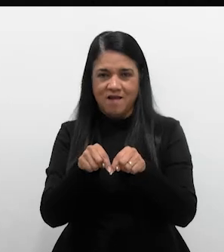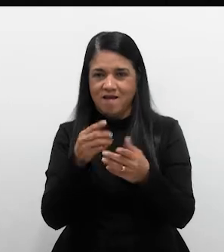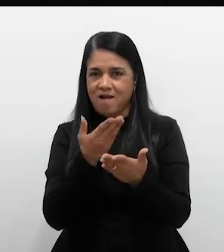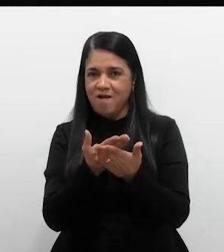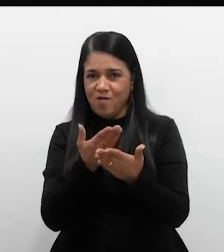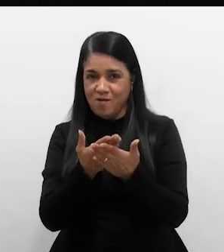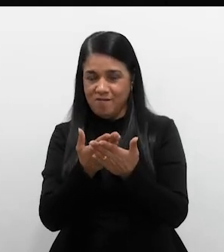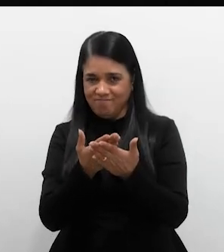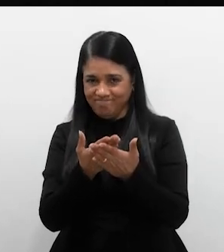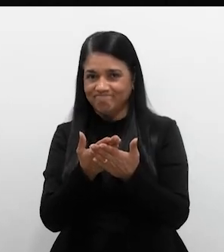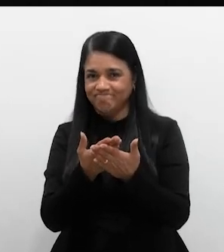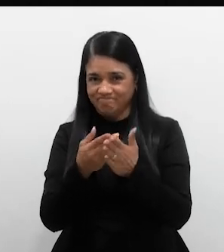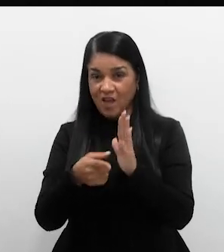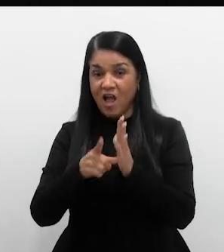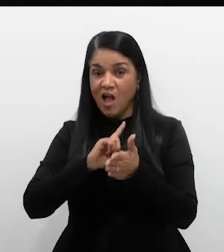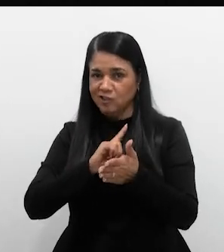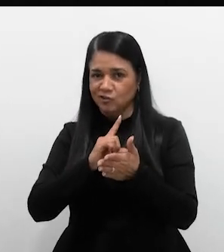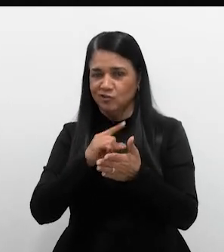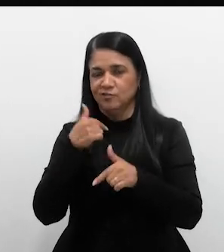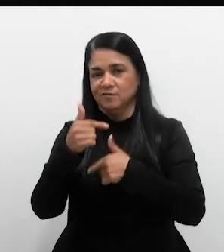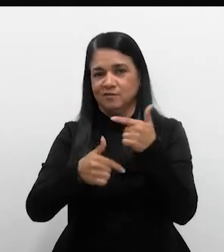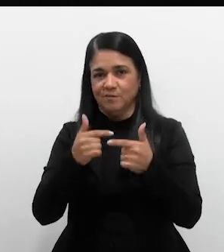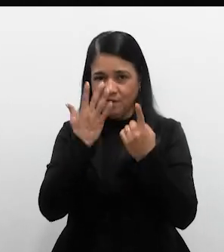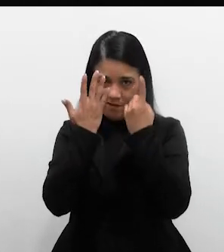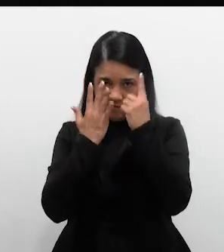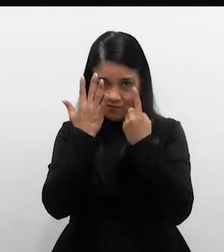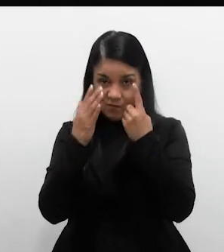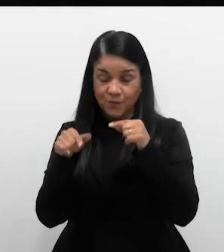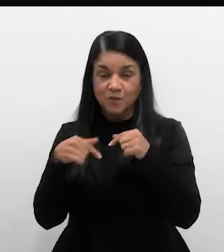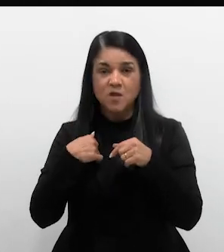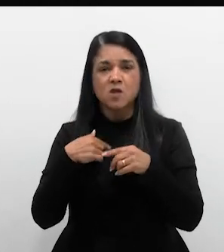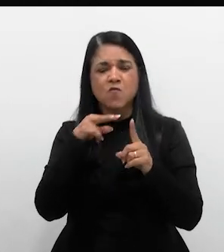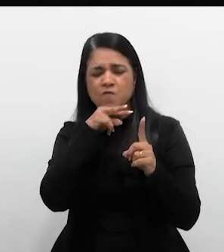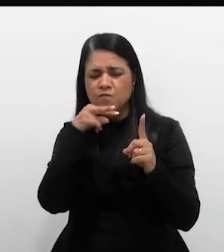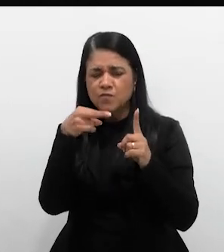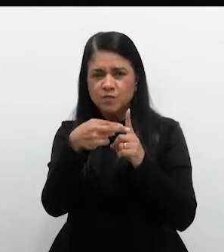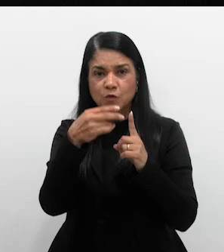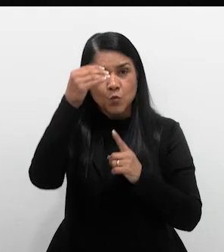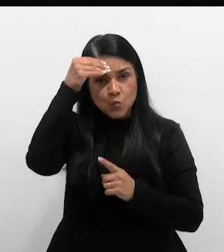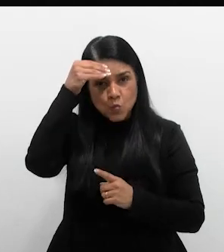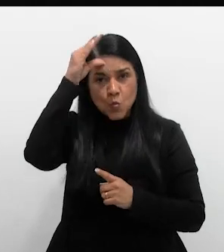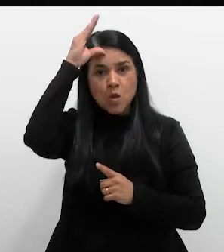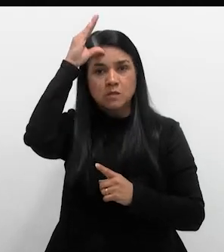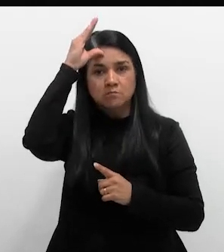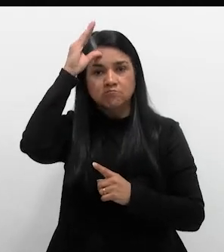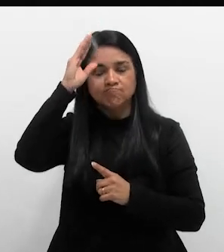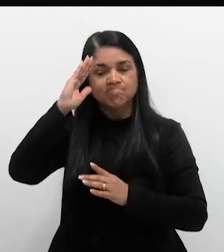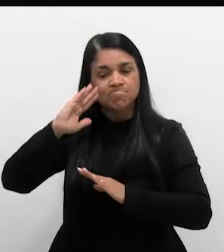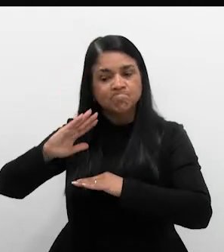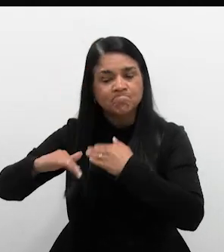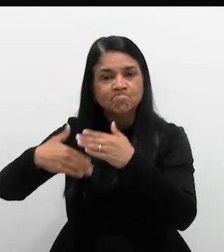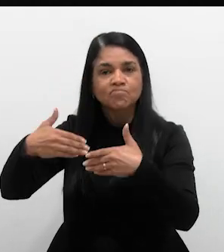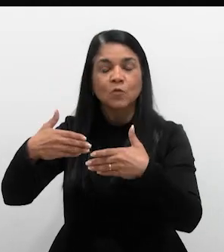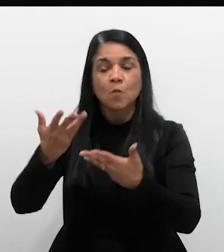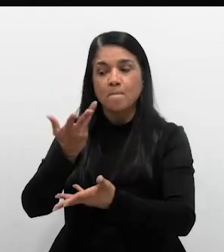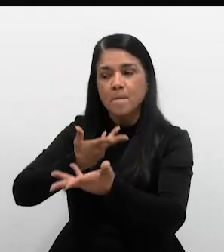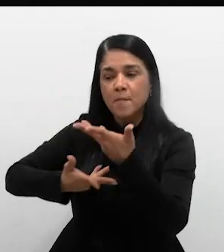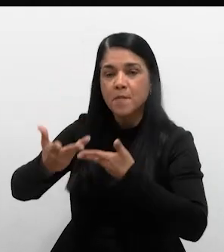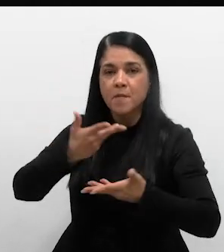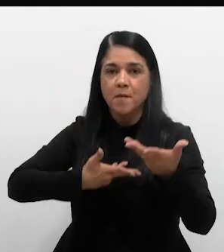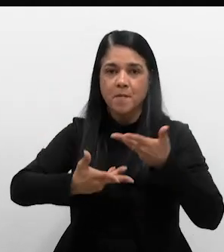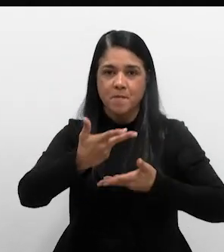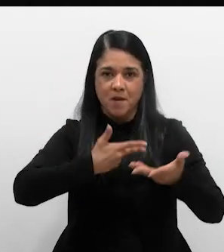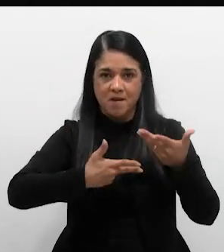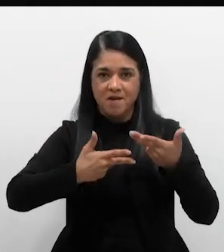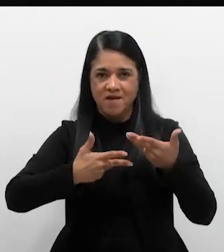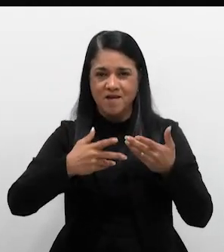antes de ter entrado num barracão. E eu sempre entendi que, na minha visão, conhecimento é uma construção coletiva.